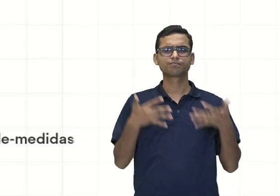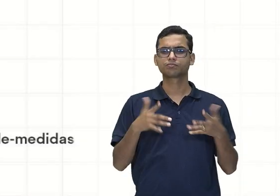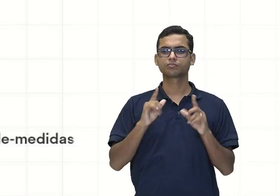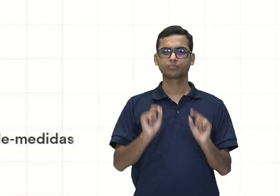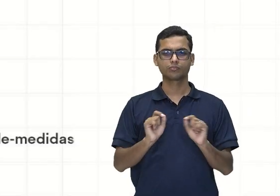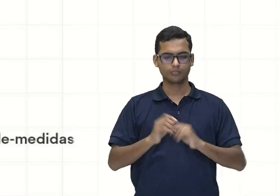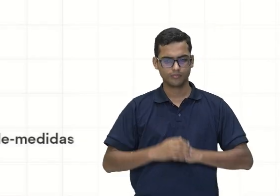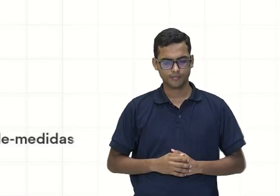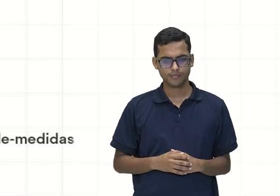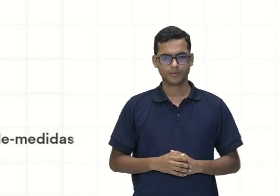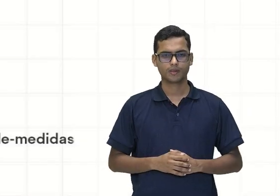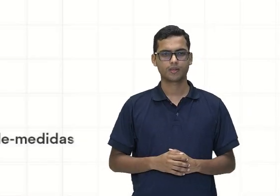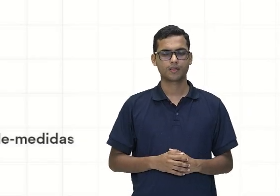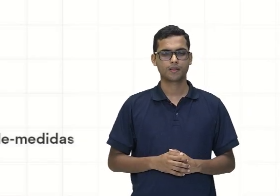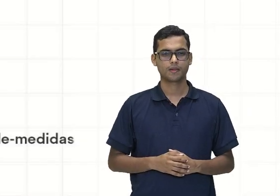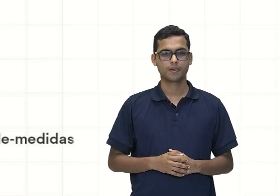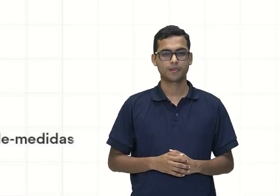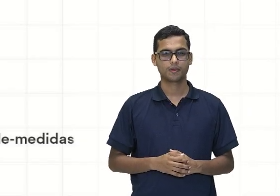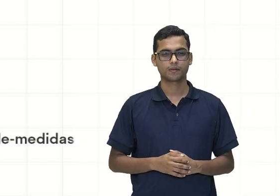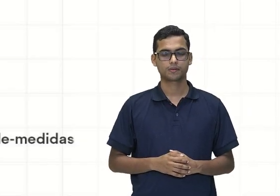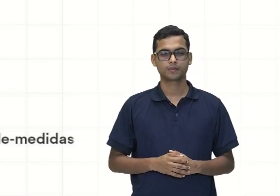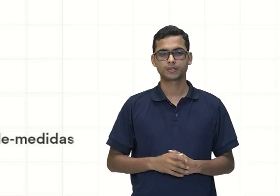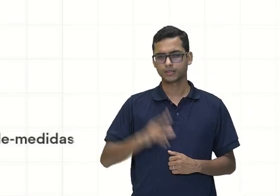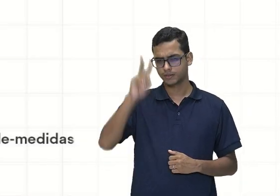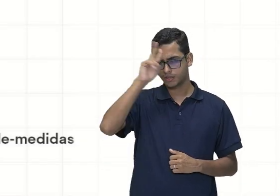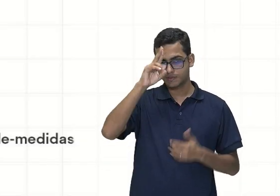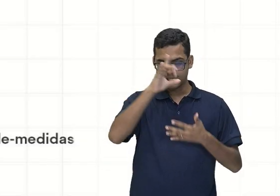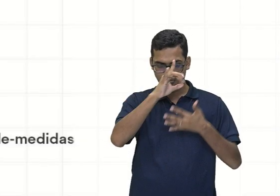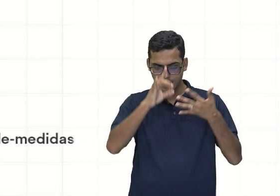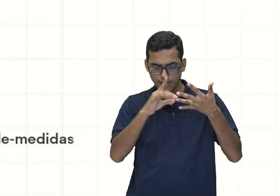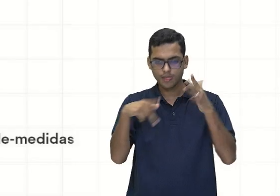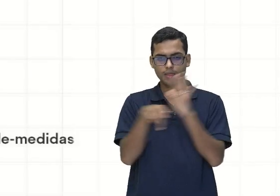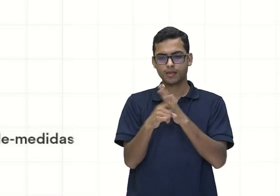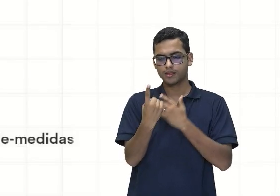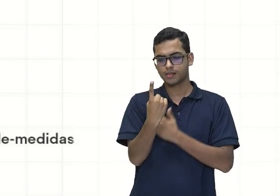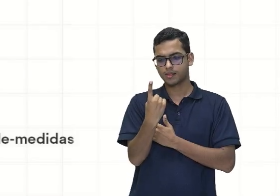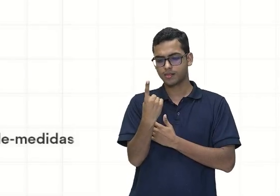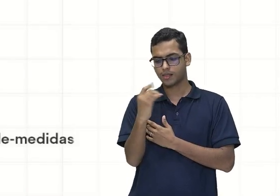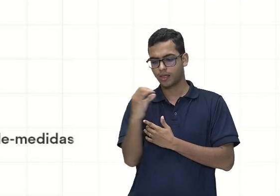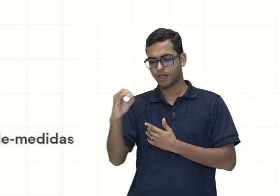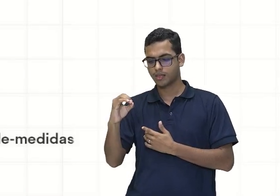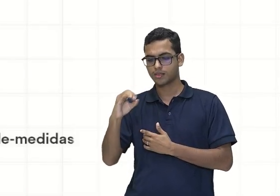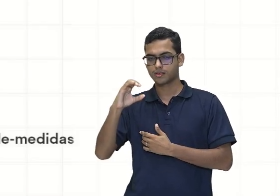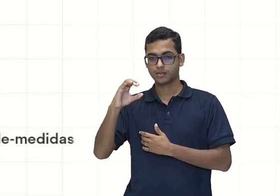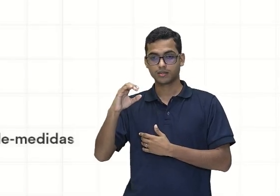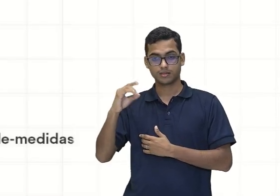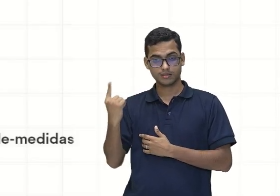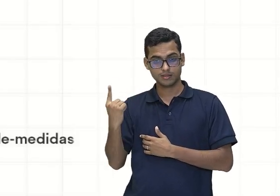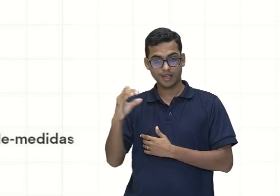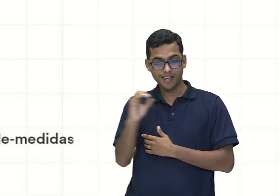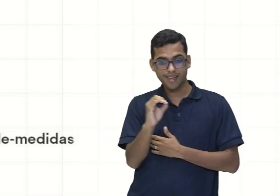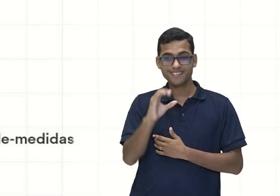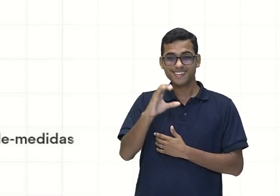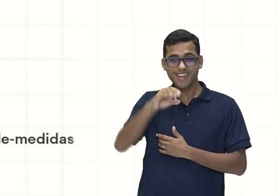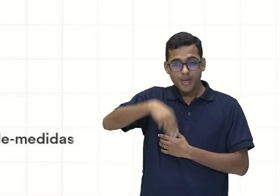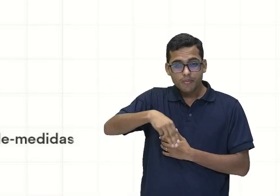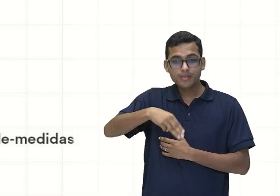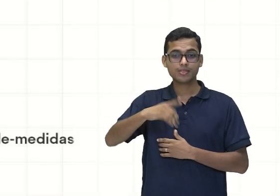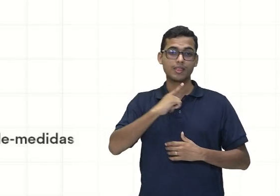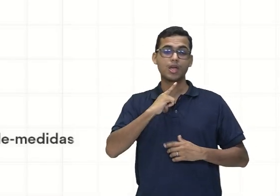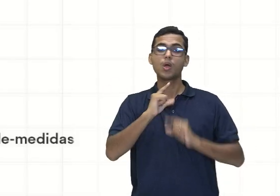A cada 100 centímetros eu tenho 1 metro. Então, aqui eu tenho o